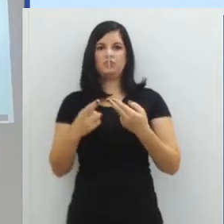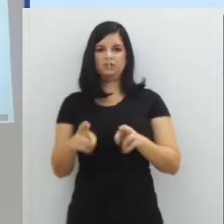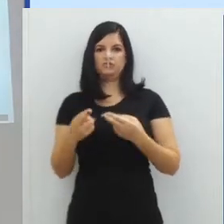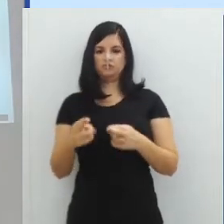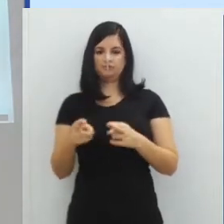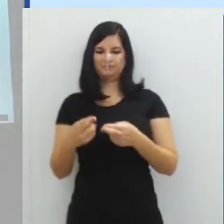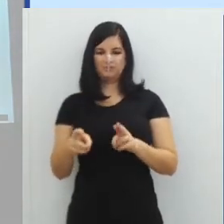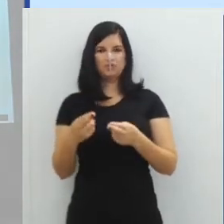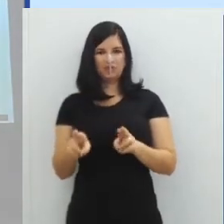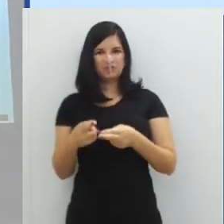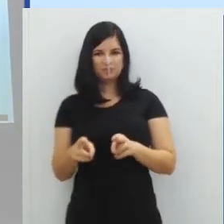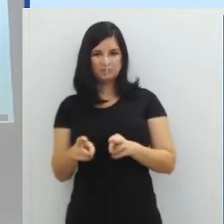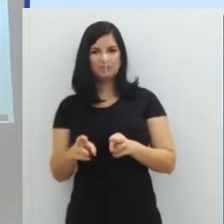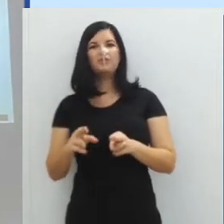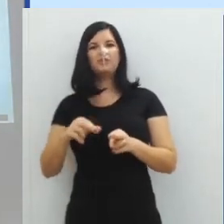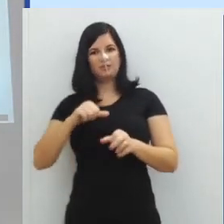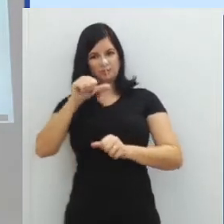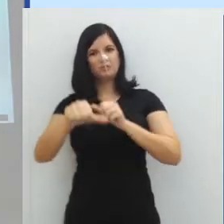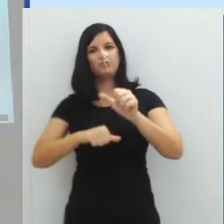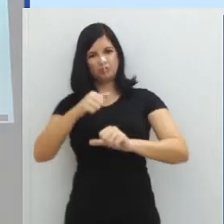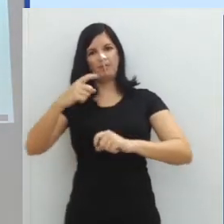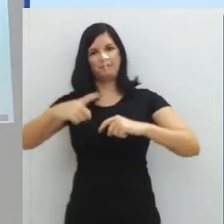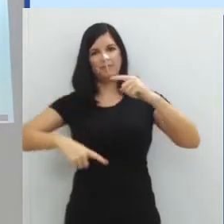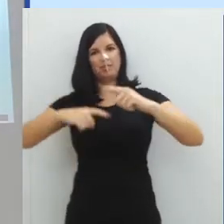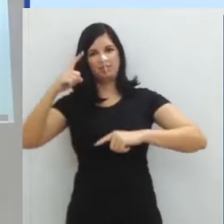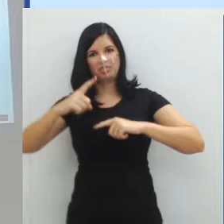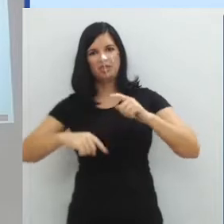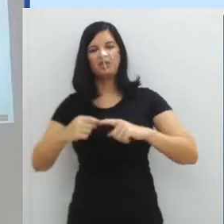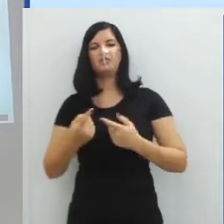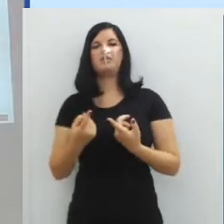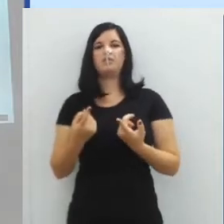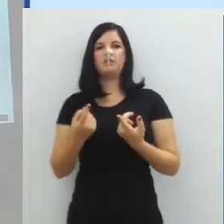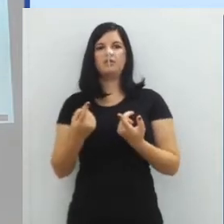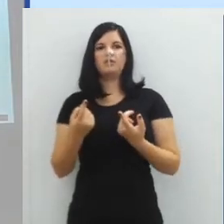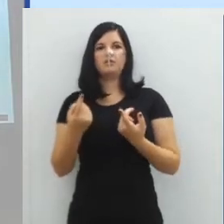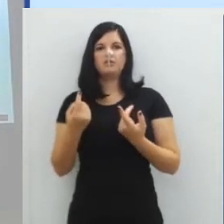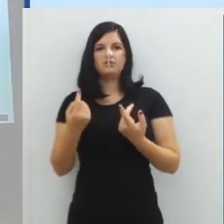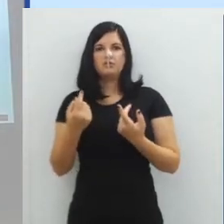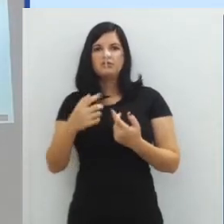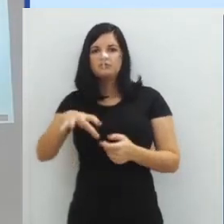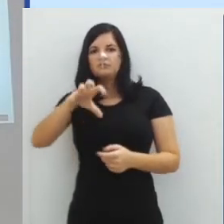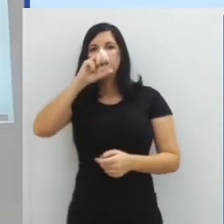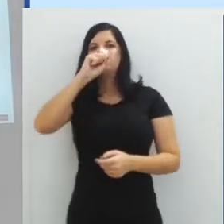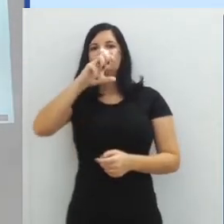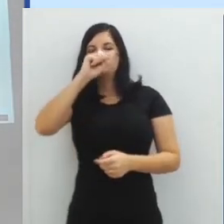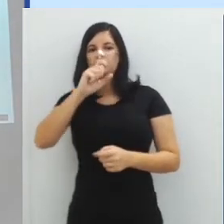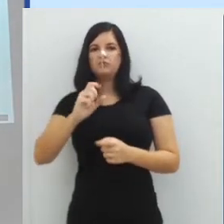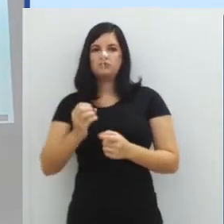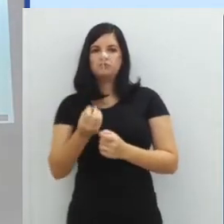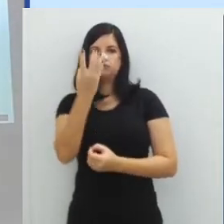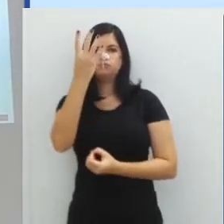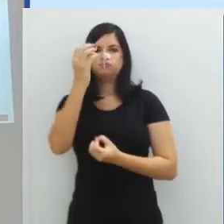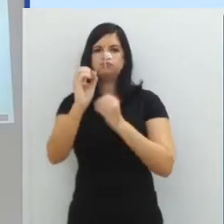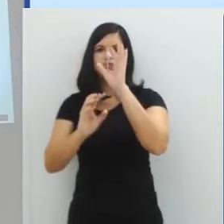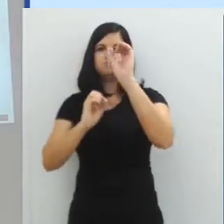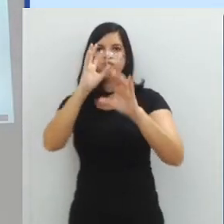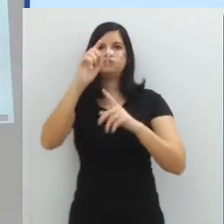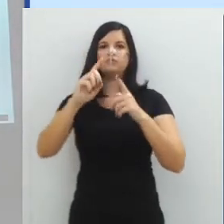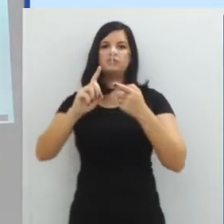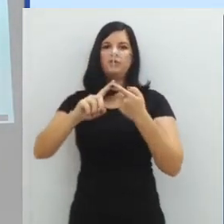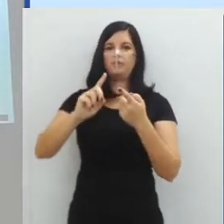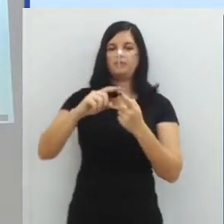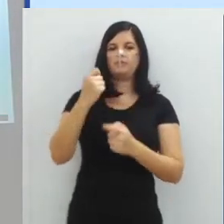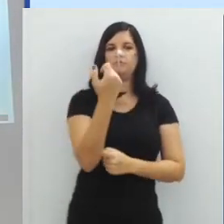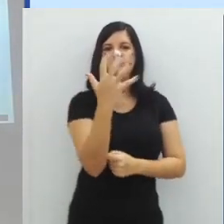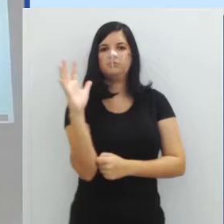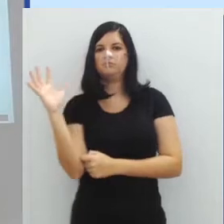uma modificação na composição da matéria. A respiração, os fogos de artifício, a respiração das plantas,